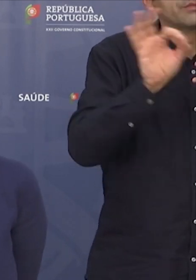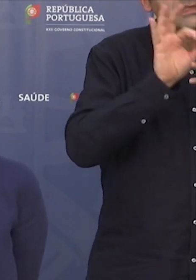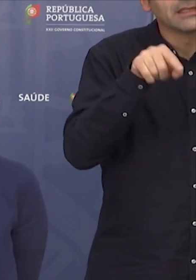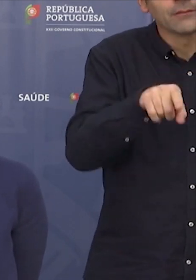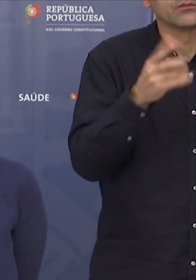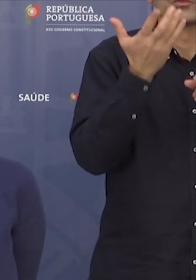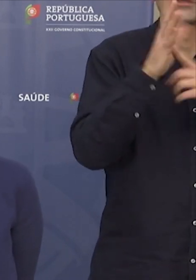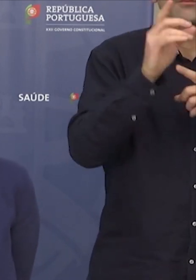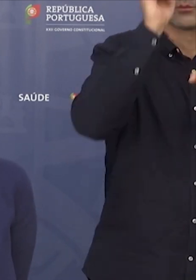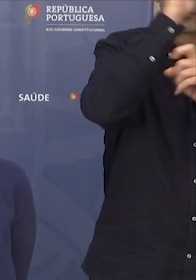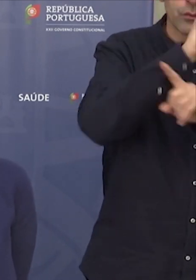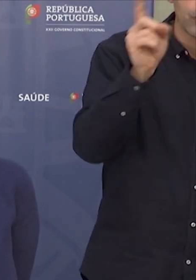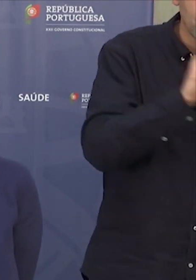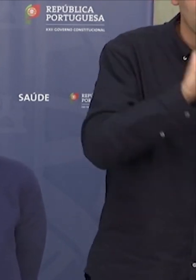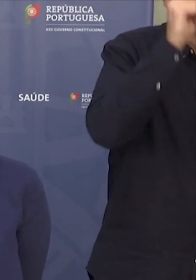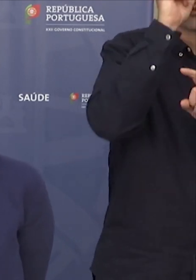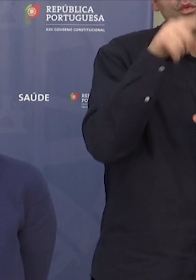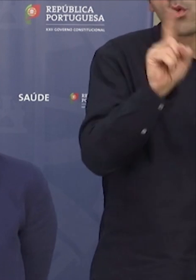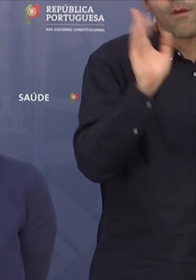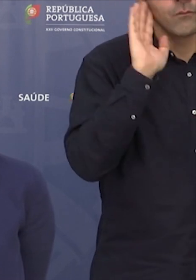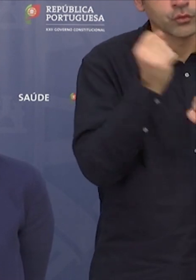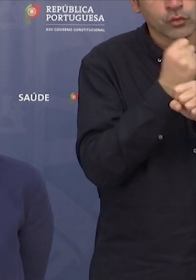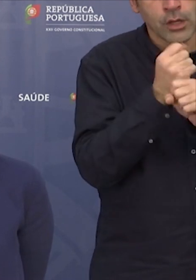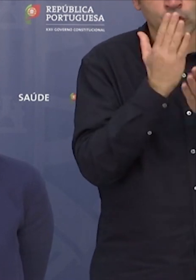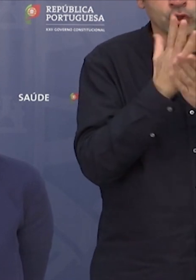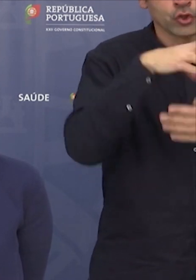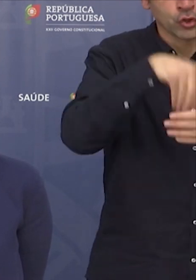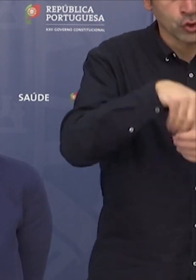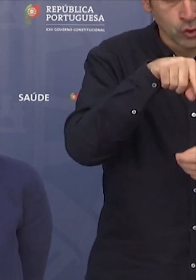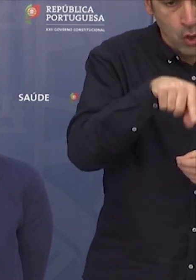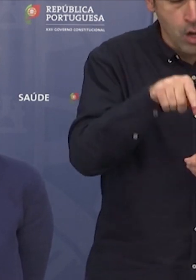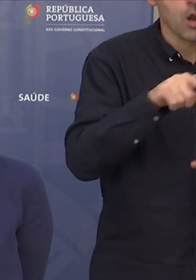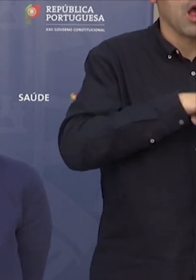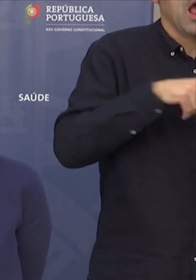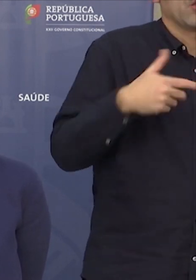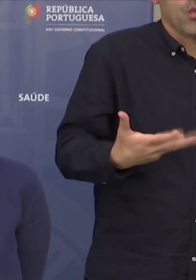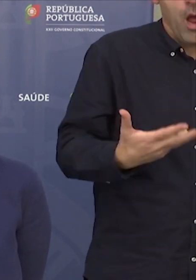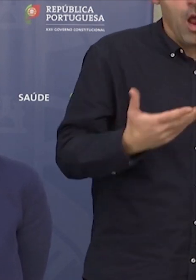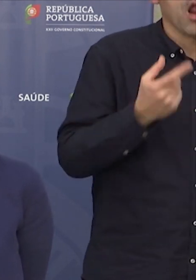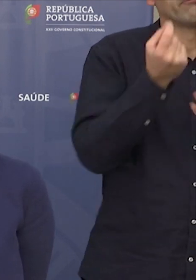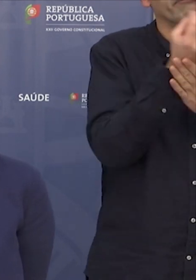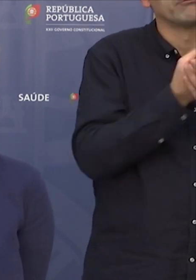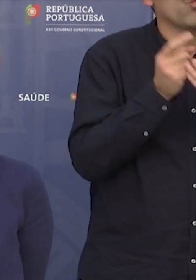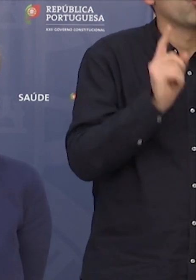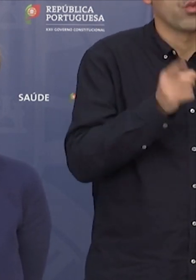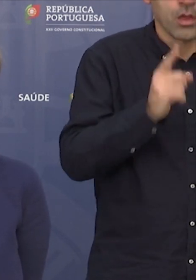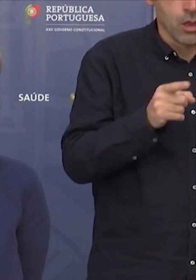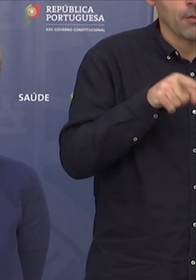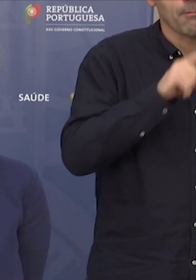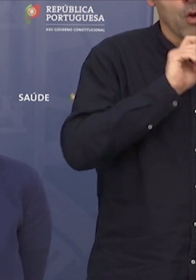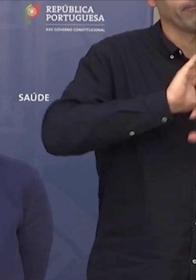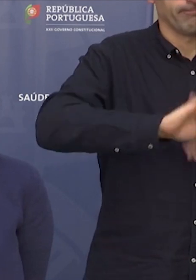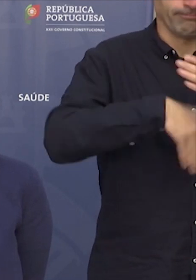designadamente pessoal docente e não docente de escolas, o que neste momento está desenhado é que o processo